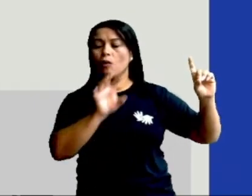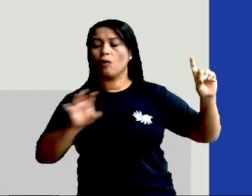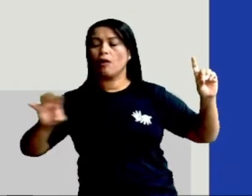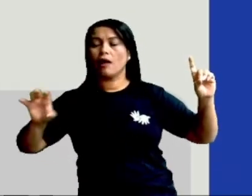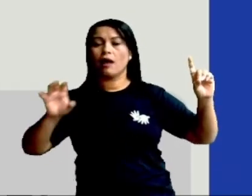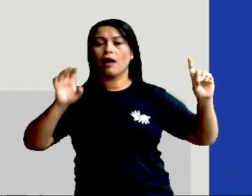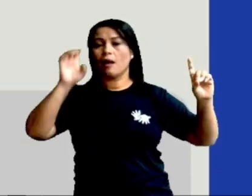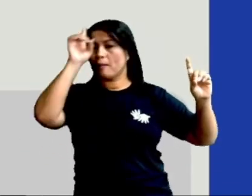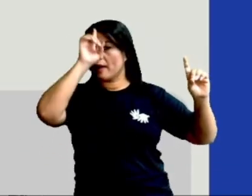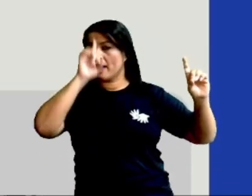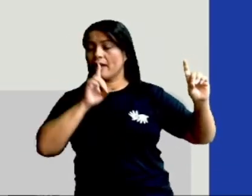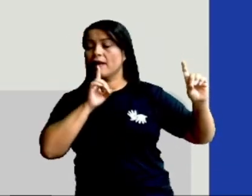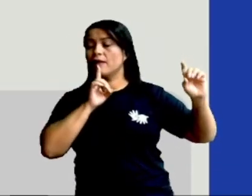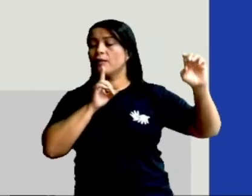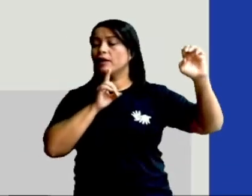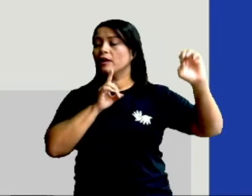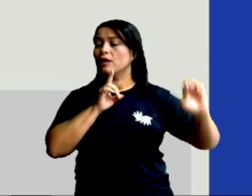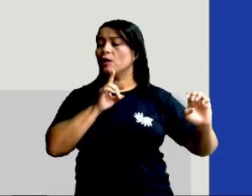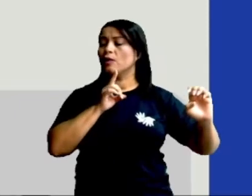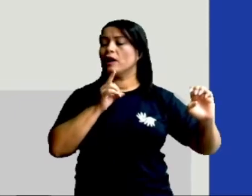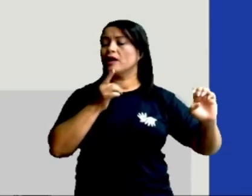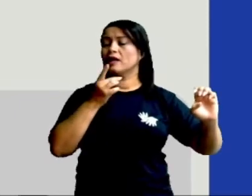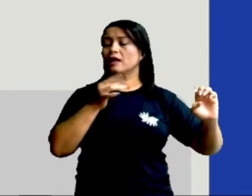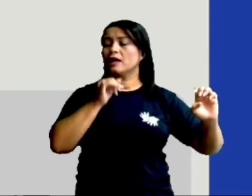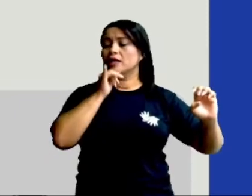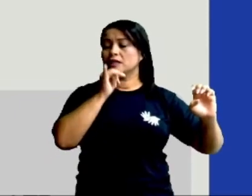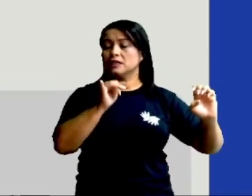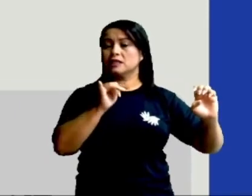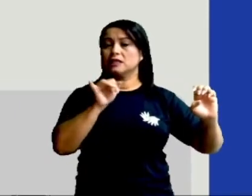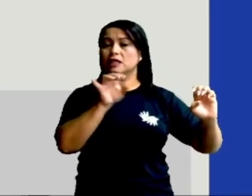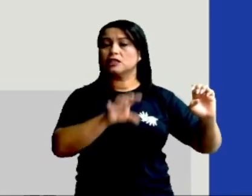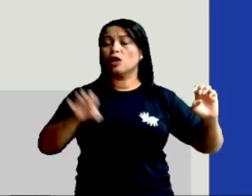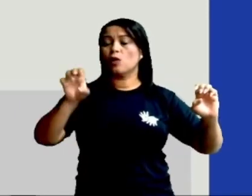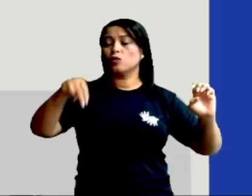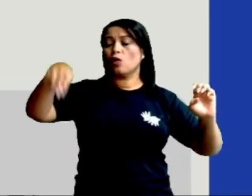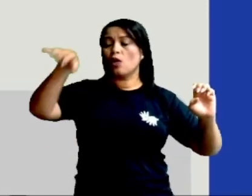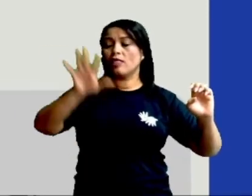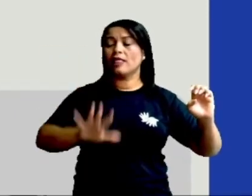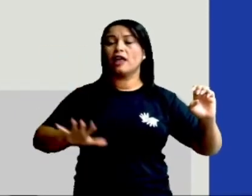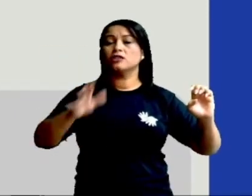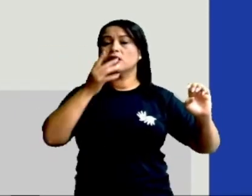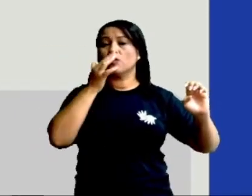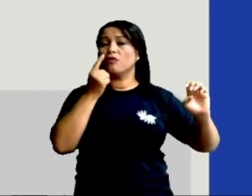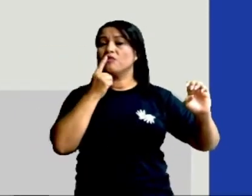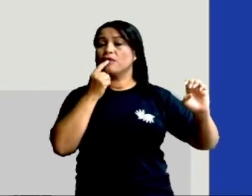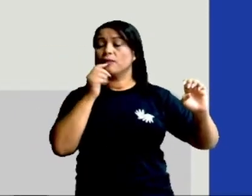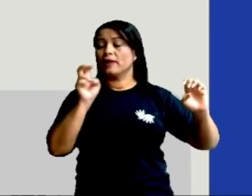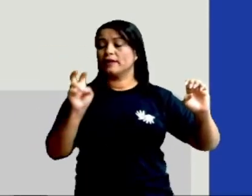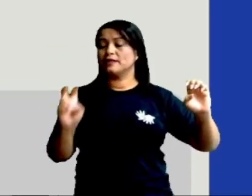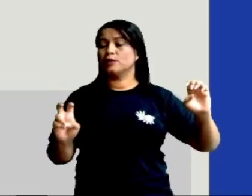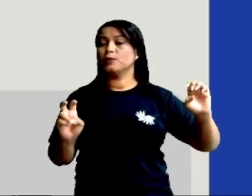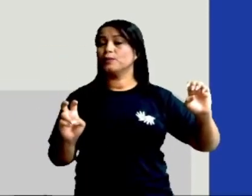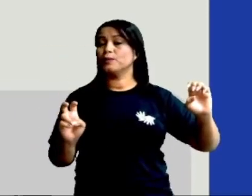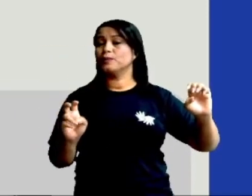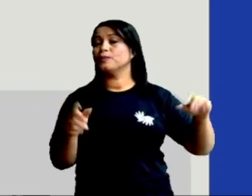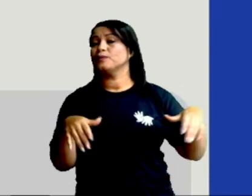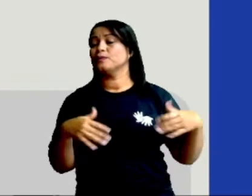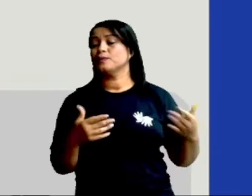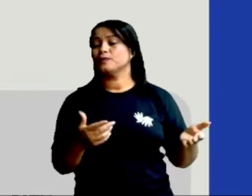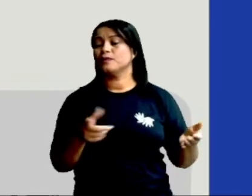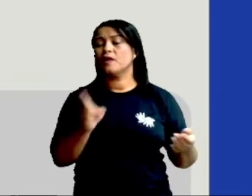de amarelo e a letra e diz que o região nordeste está na parte vermelha número 5